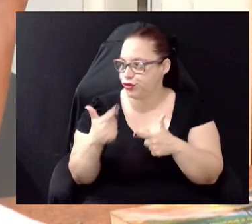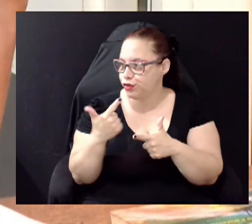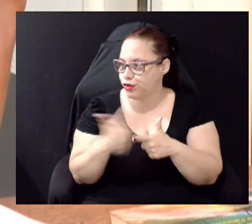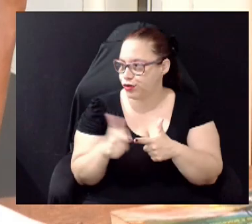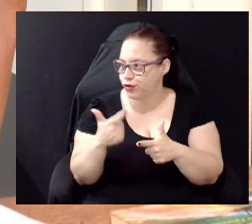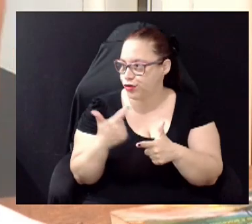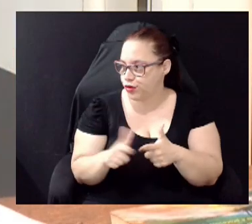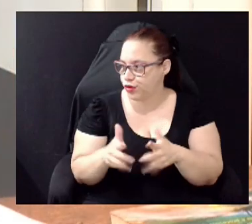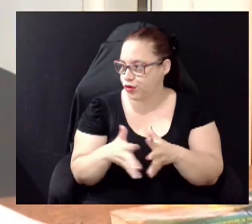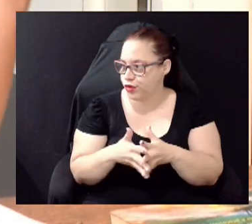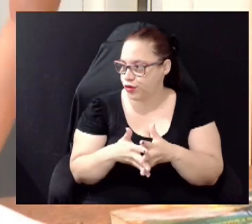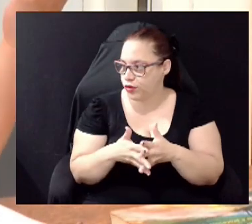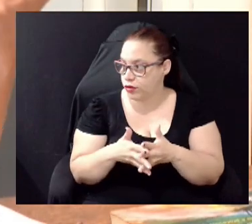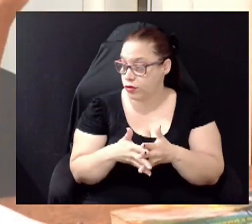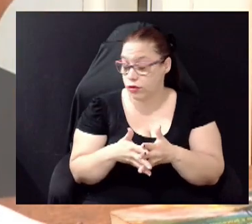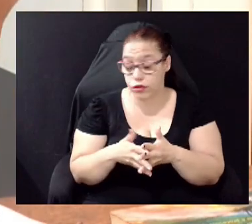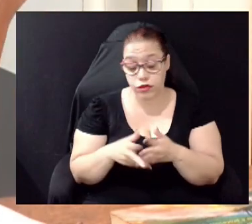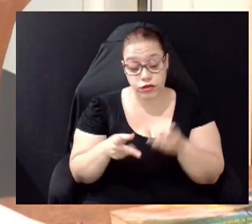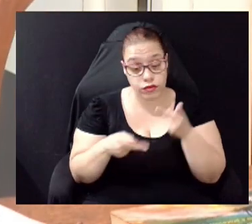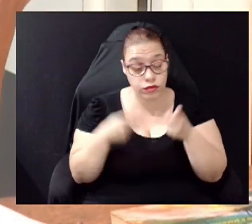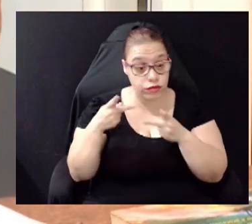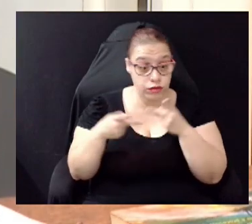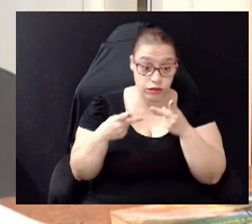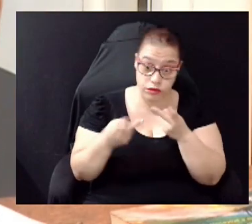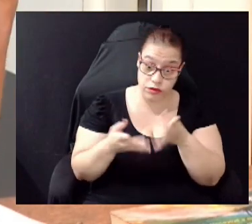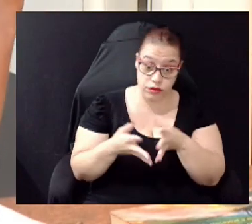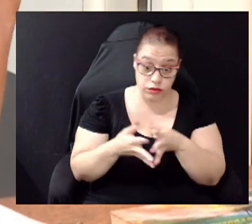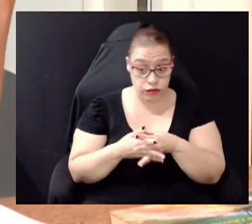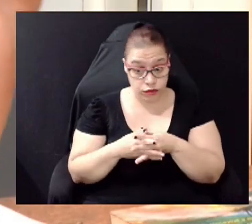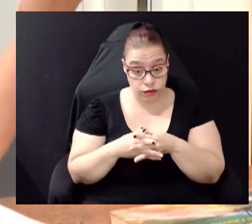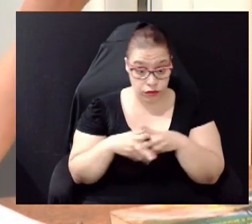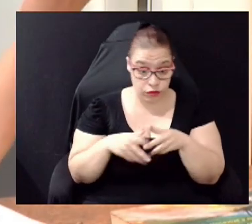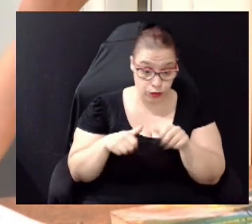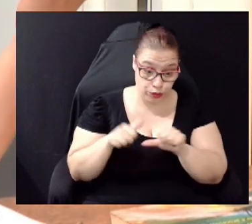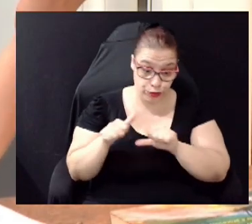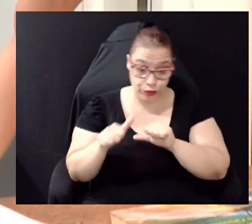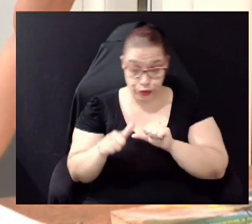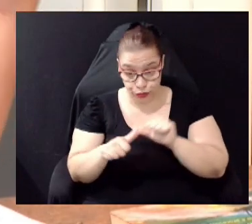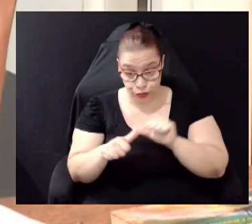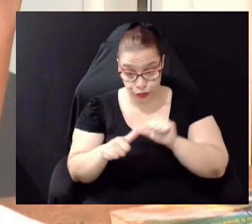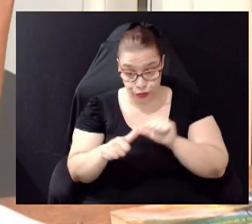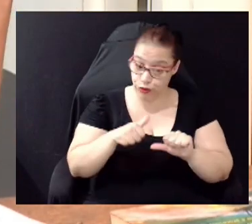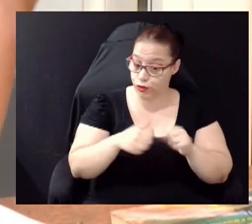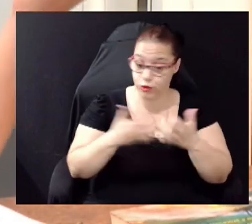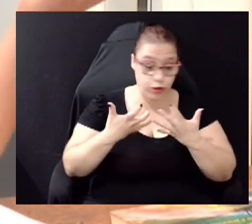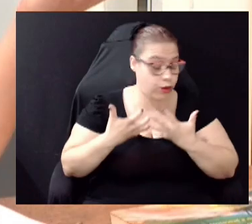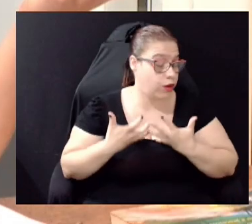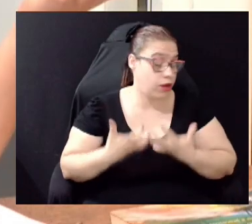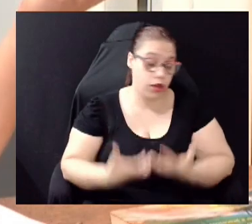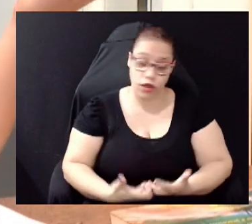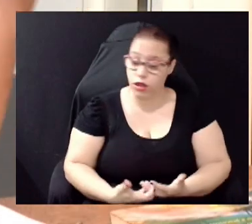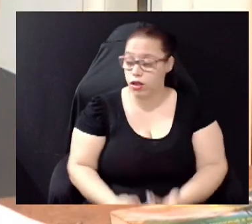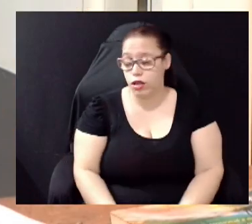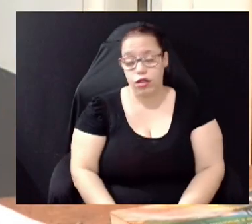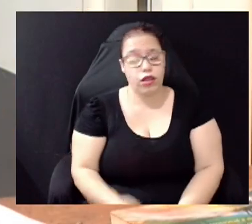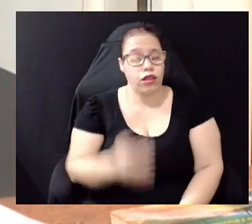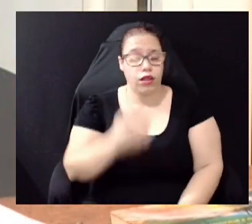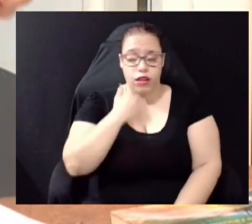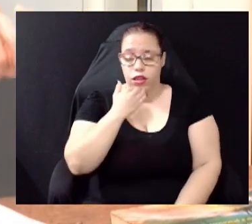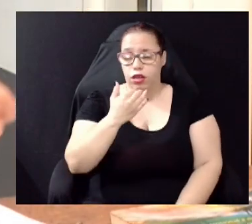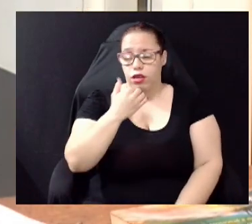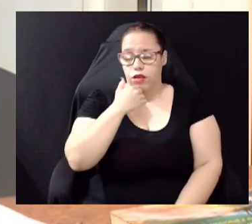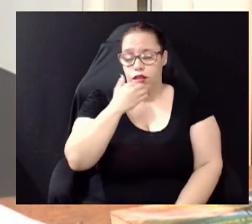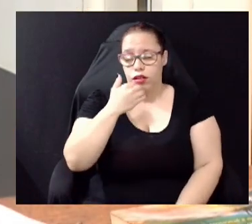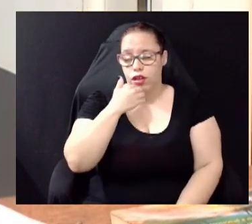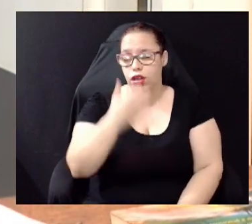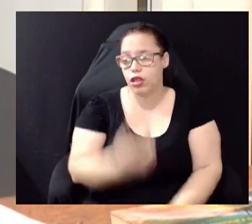de formações e tem uma grande rotatividade. Então, assim, que não dá conta também de qualificar o serviço, se a gente tem uma questão